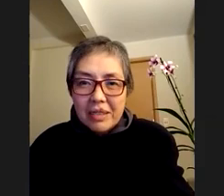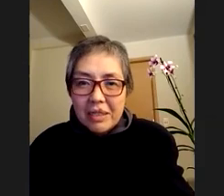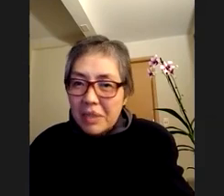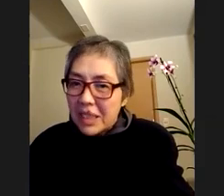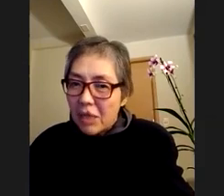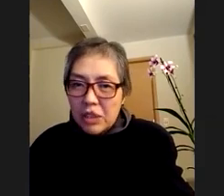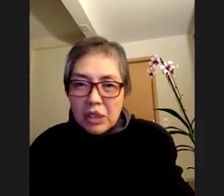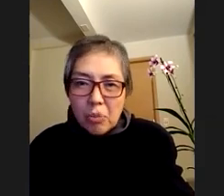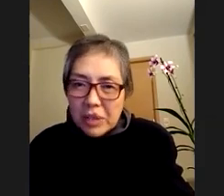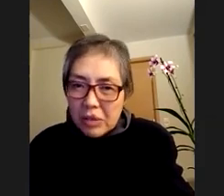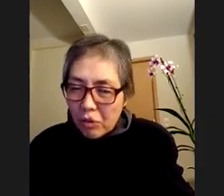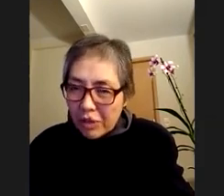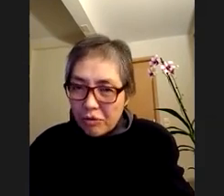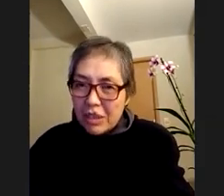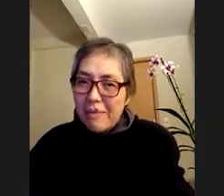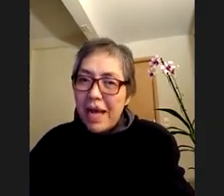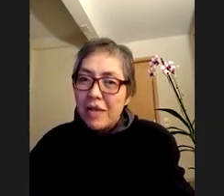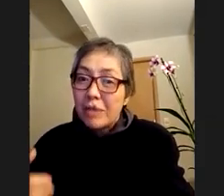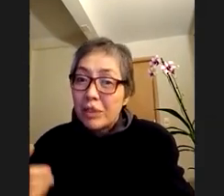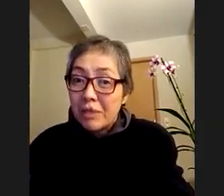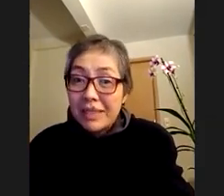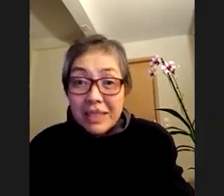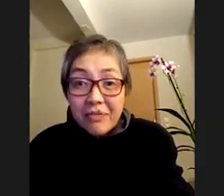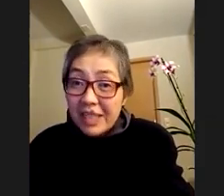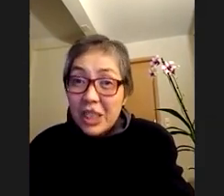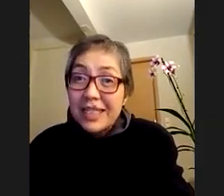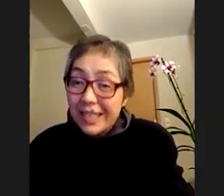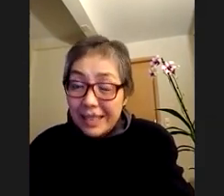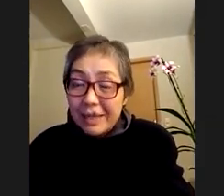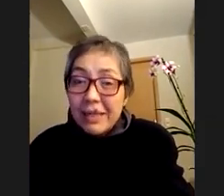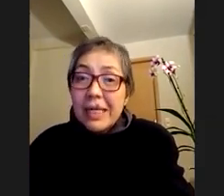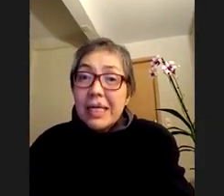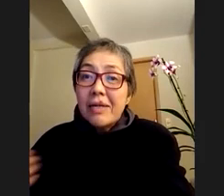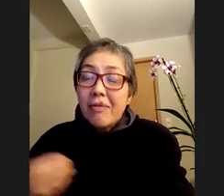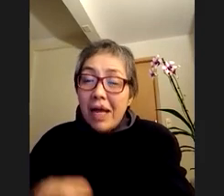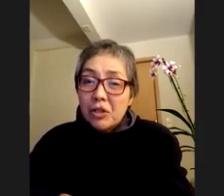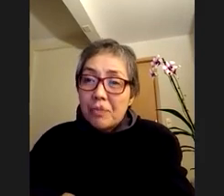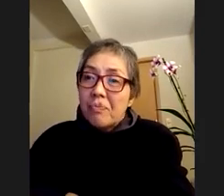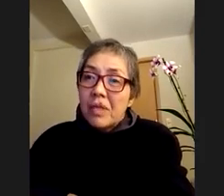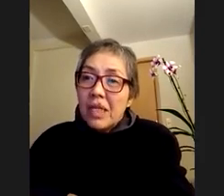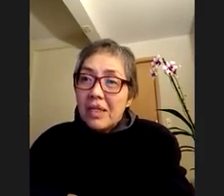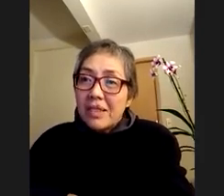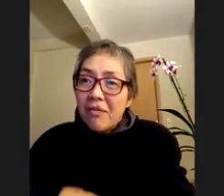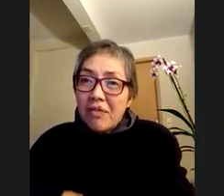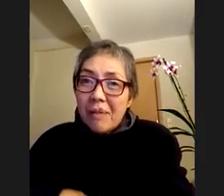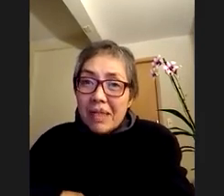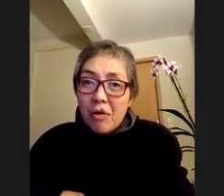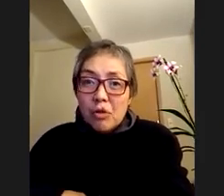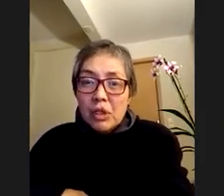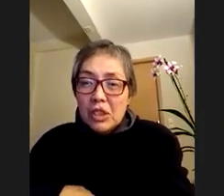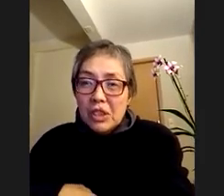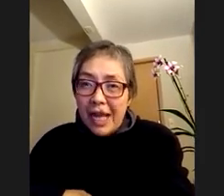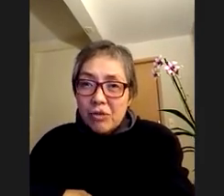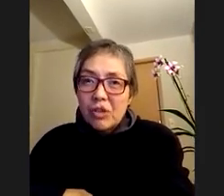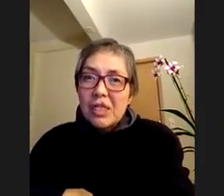beira de demissão, de interrupção de contrato de trabalho, numa situação bastante fragilizada. Então, eu acho que seria fundamental que